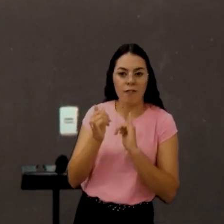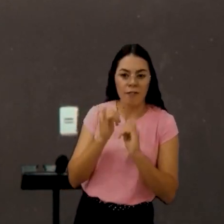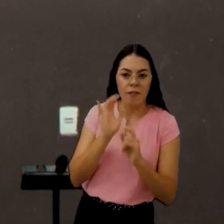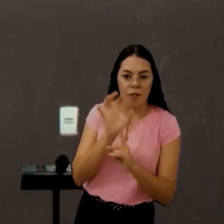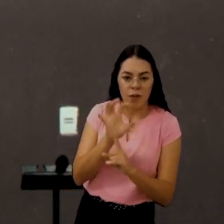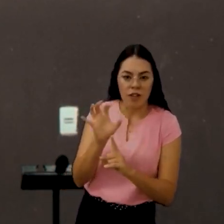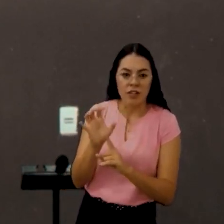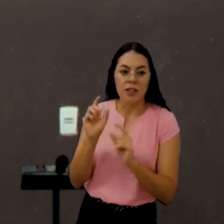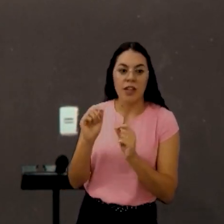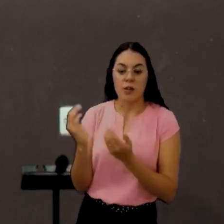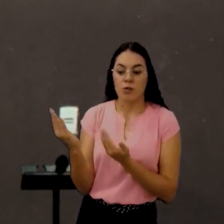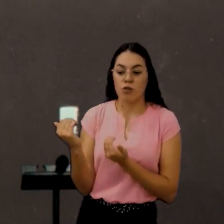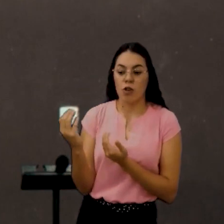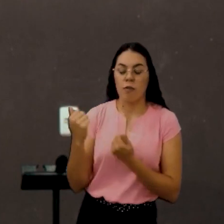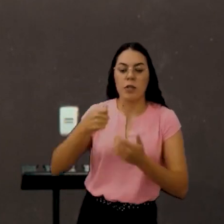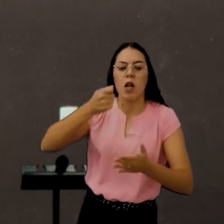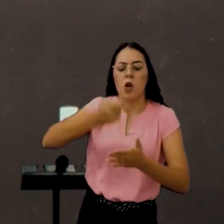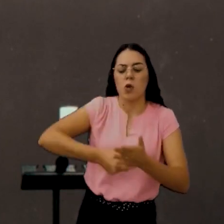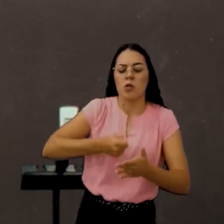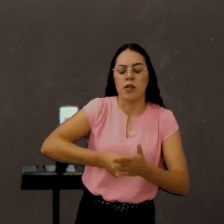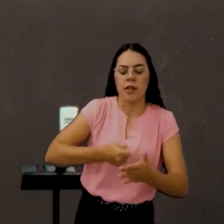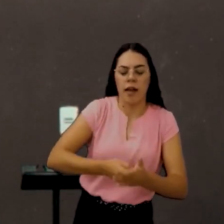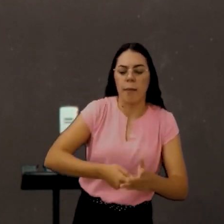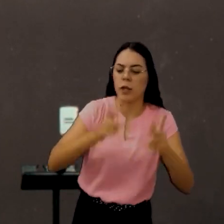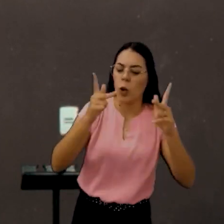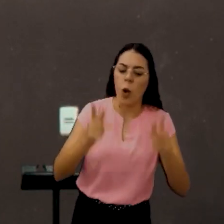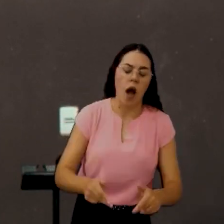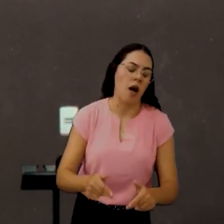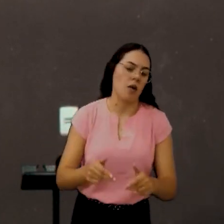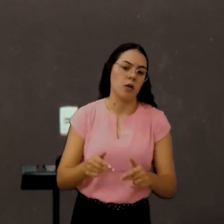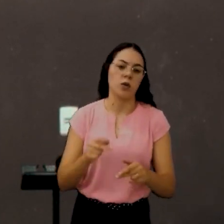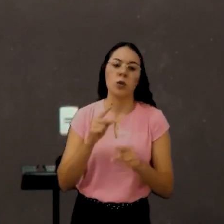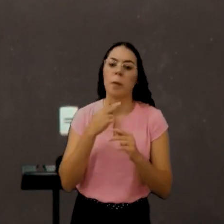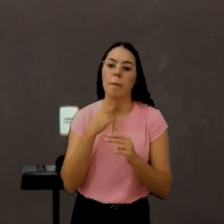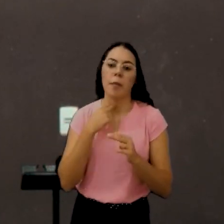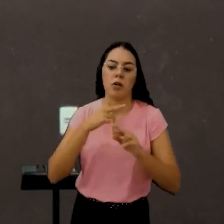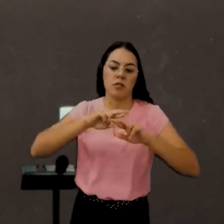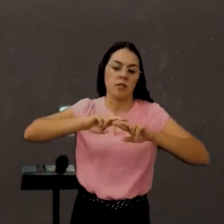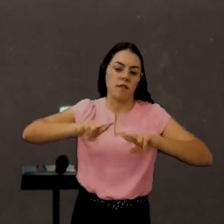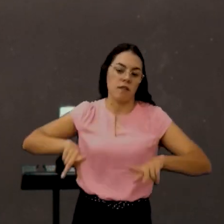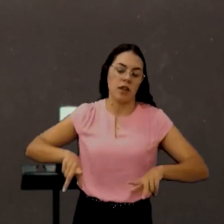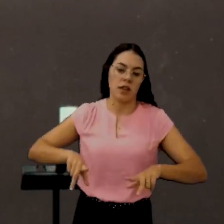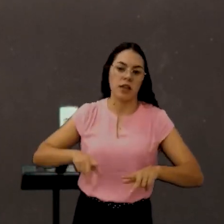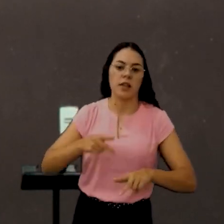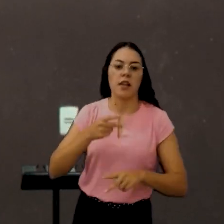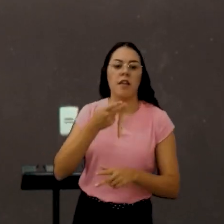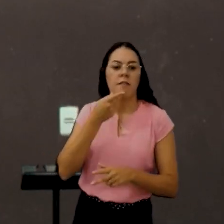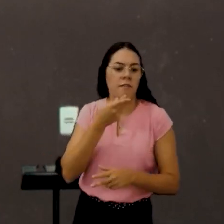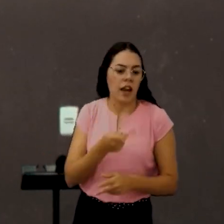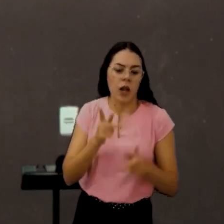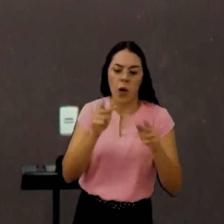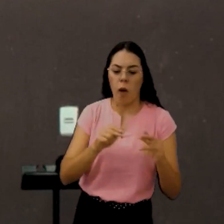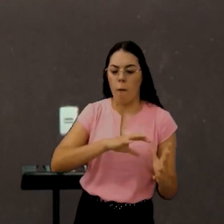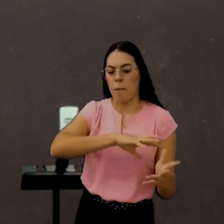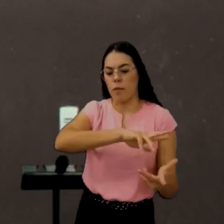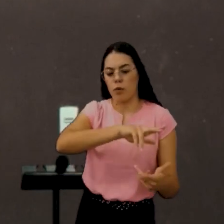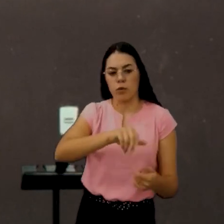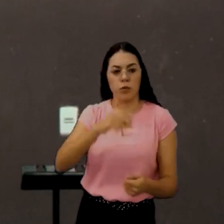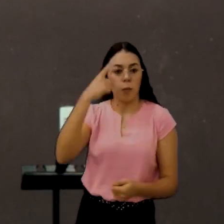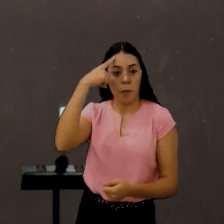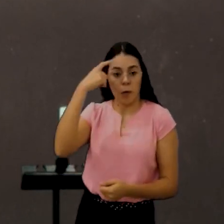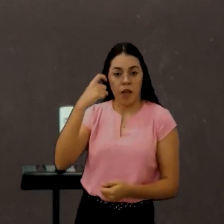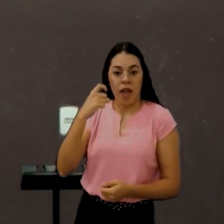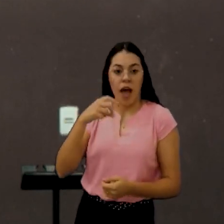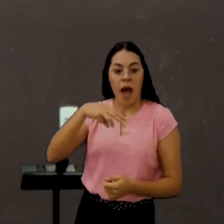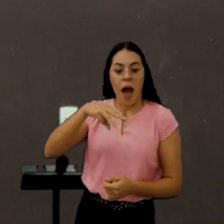para dizer que o jovem tem que lutar para ser igual, para não ser diferente, ter a mesma fala do mundo, porque a grande